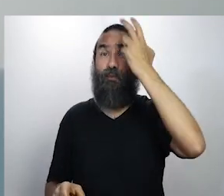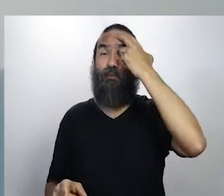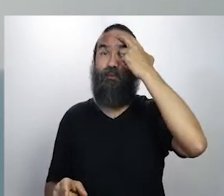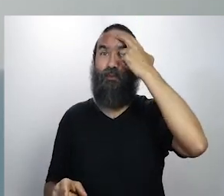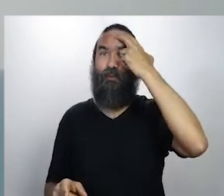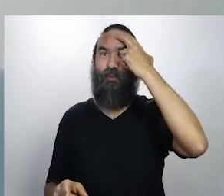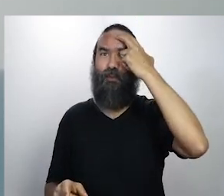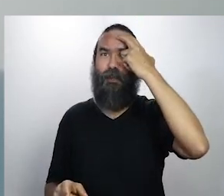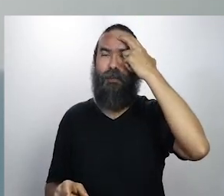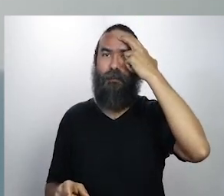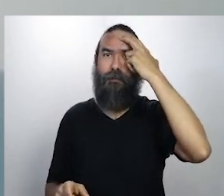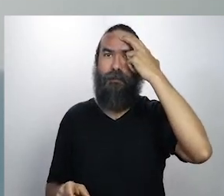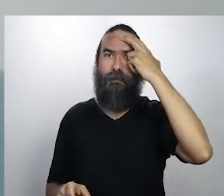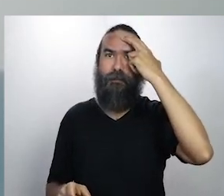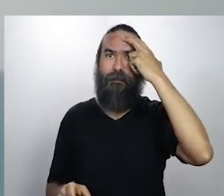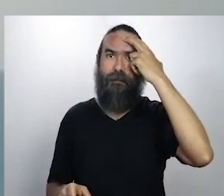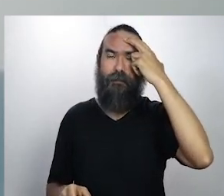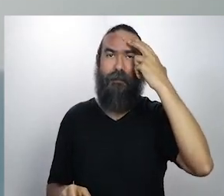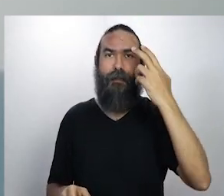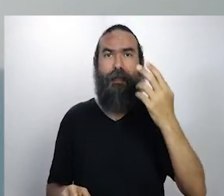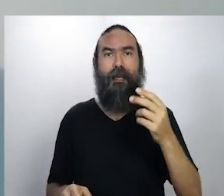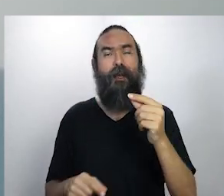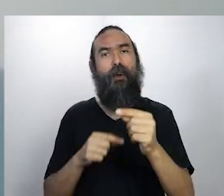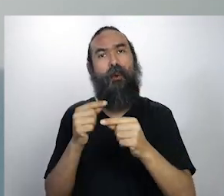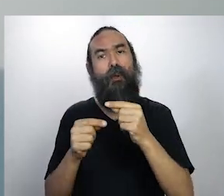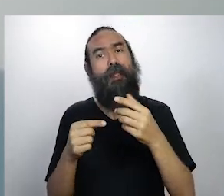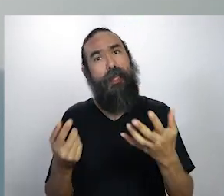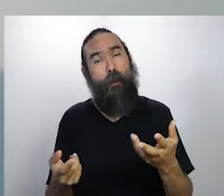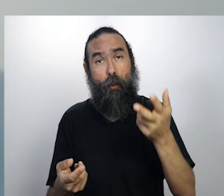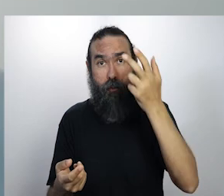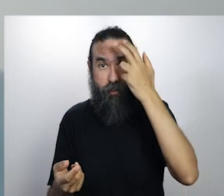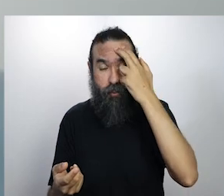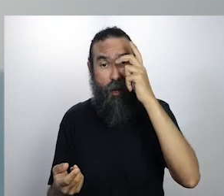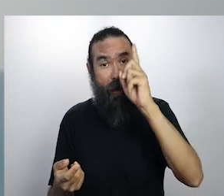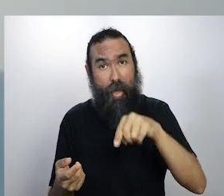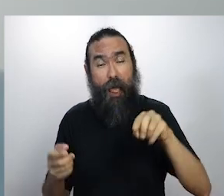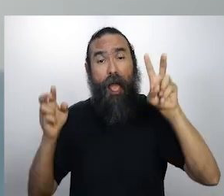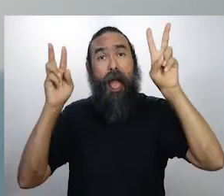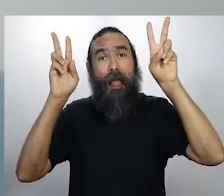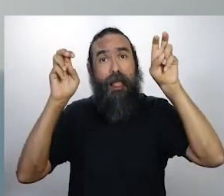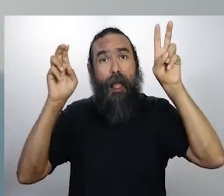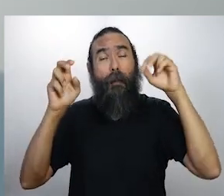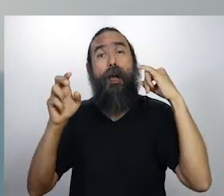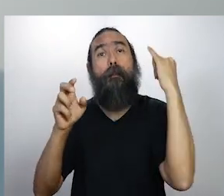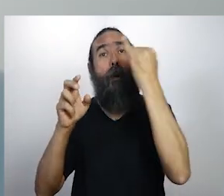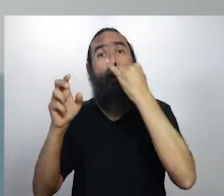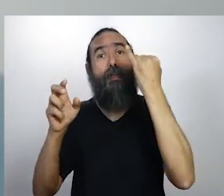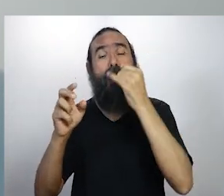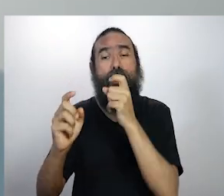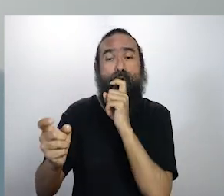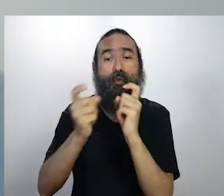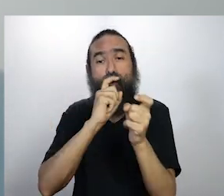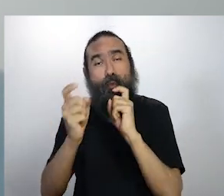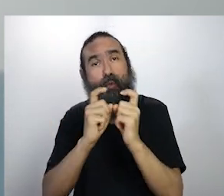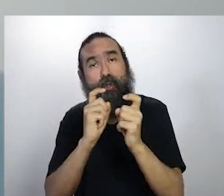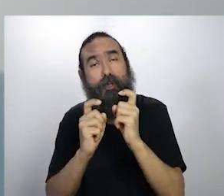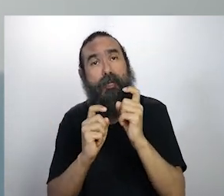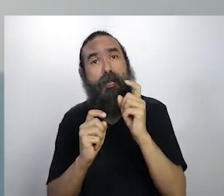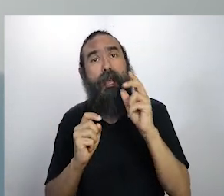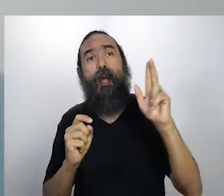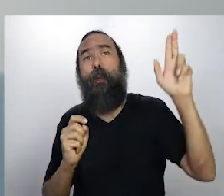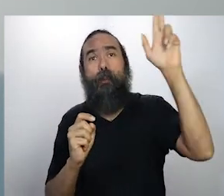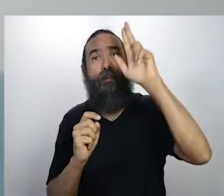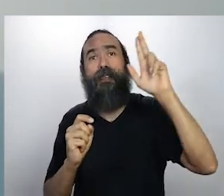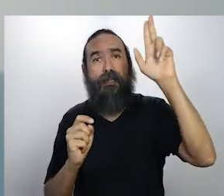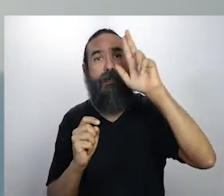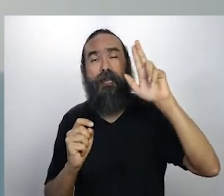aqui a formação cultural passa a ser tema de dissertações, passa a ser tema de discussão dentro da academia, e isso